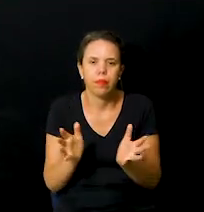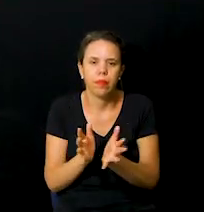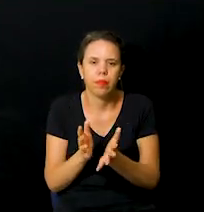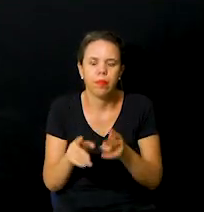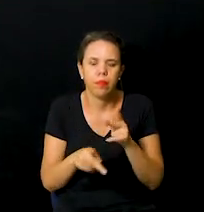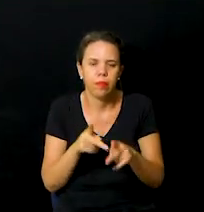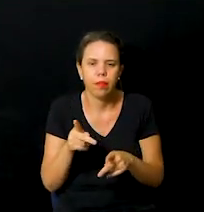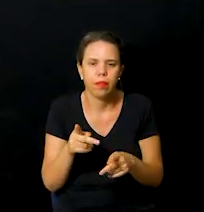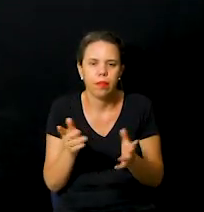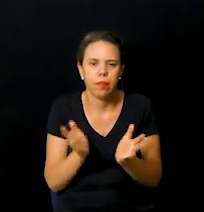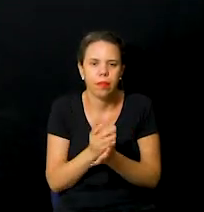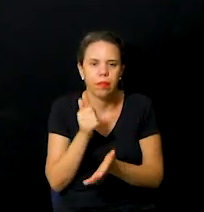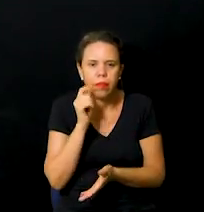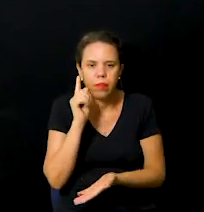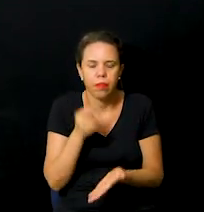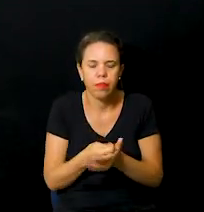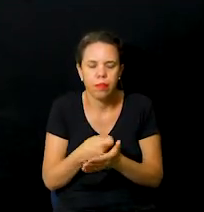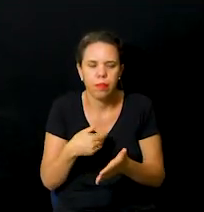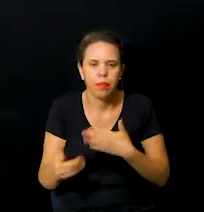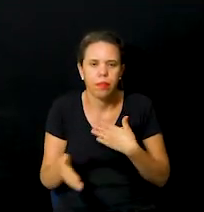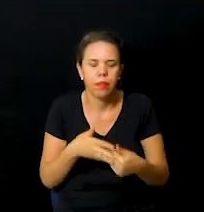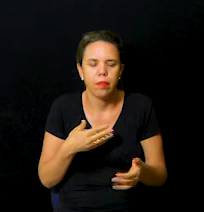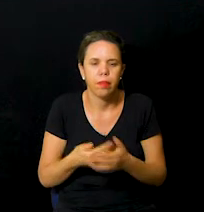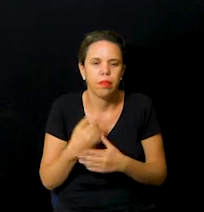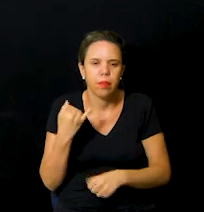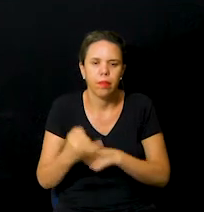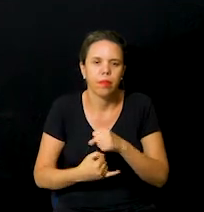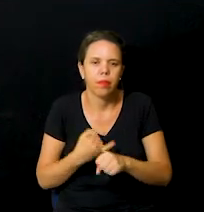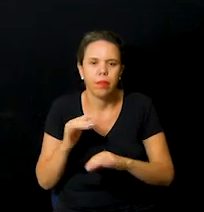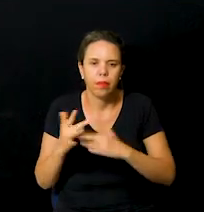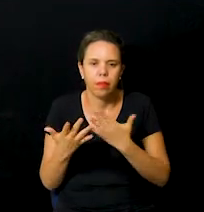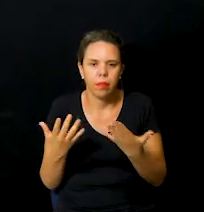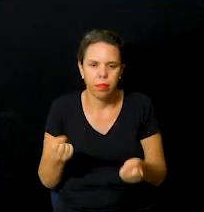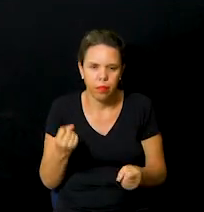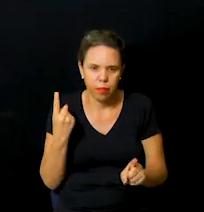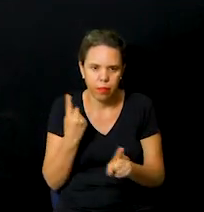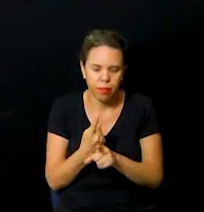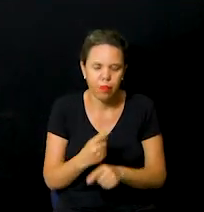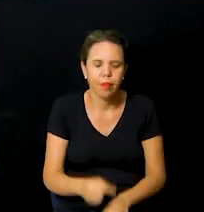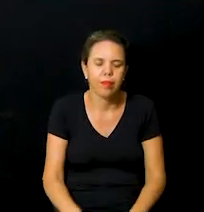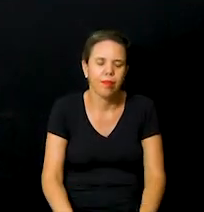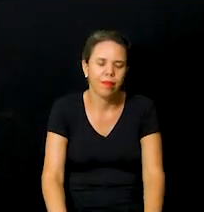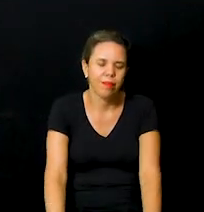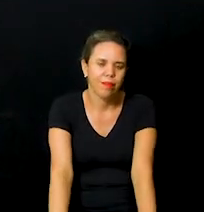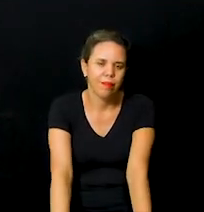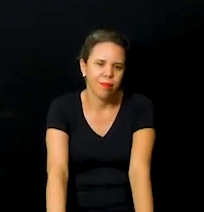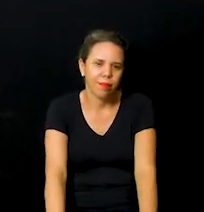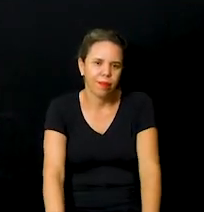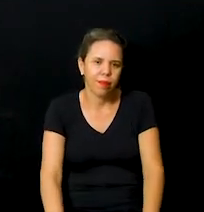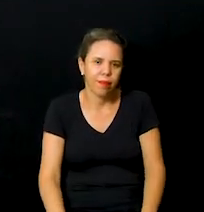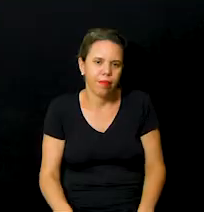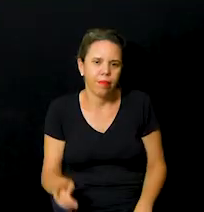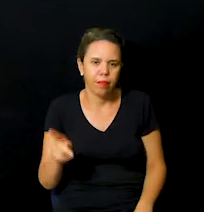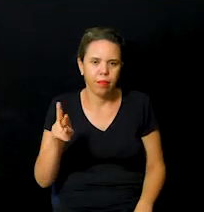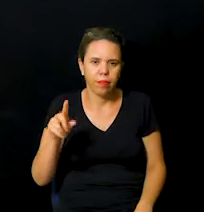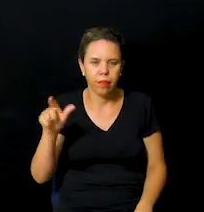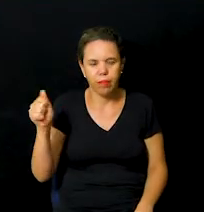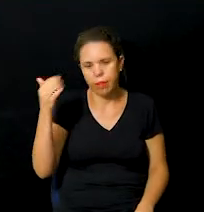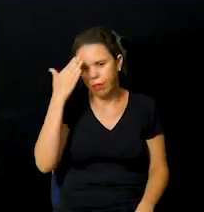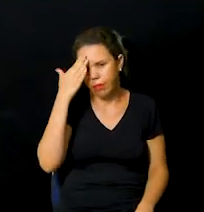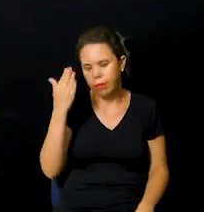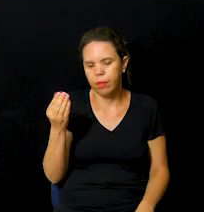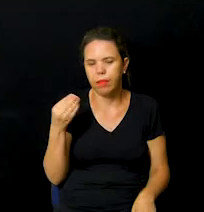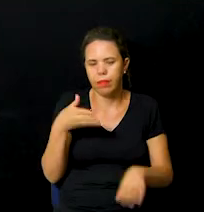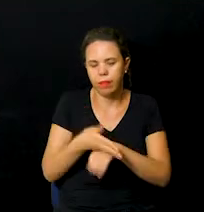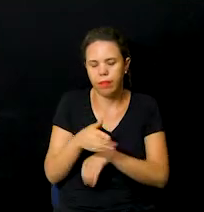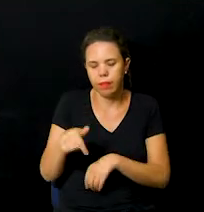da comunidade. Então, Rede Mulheres que Decidem. Em toda e qualquer plataforma, você vai com certeza nos encontrar. Priscila